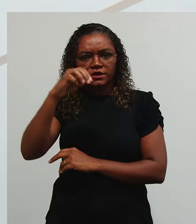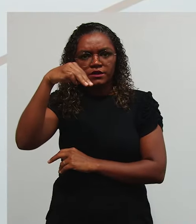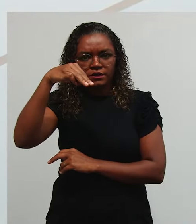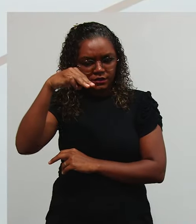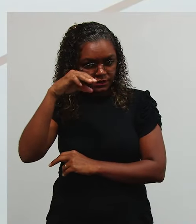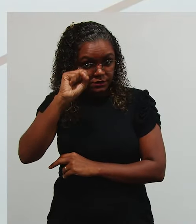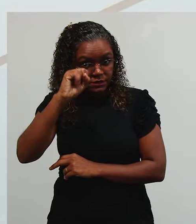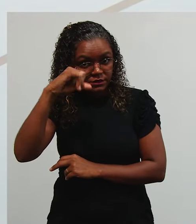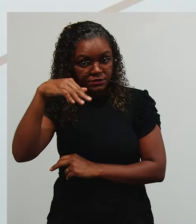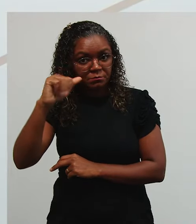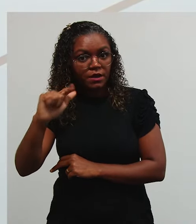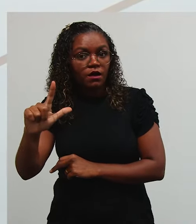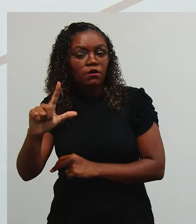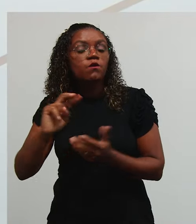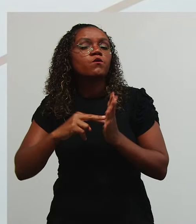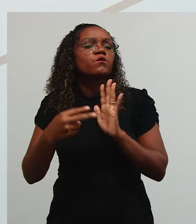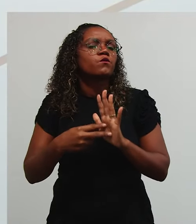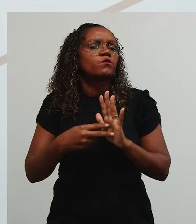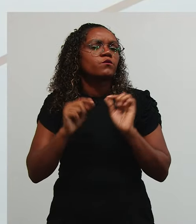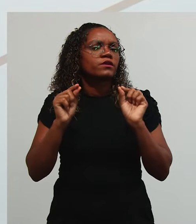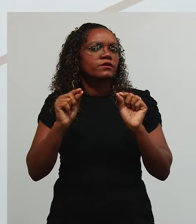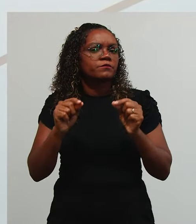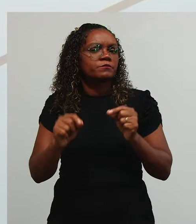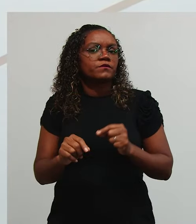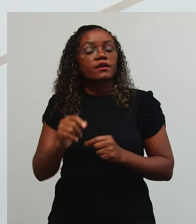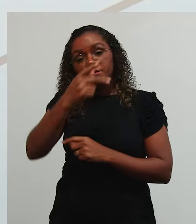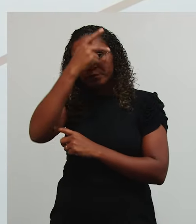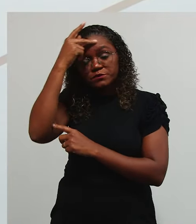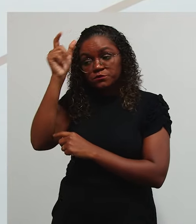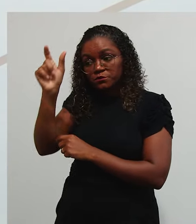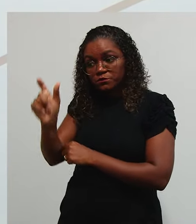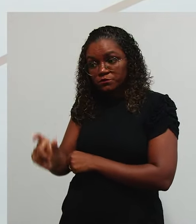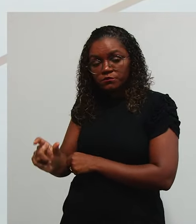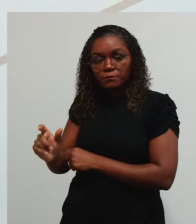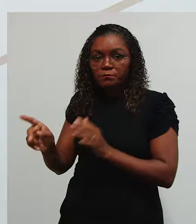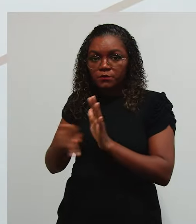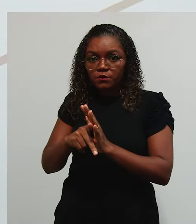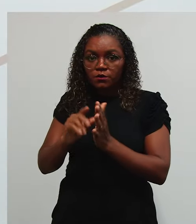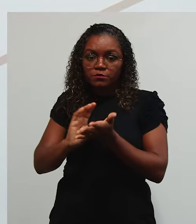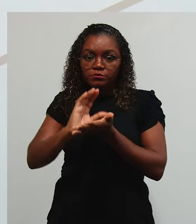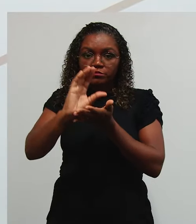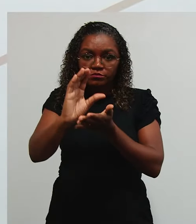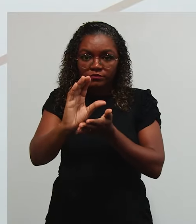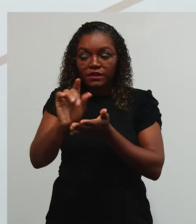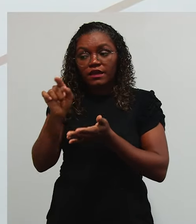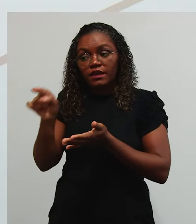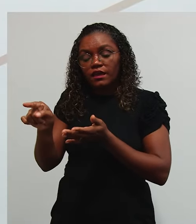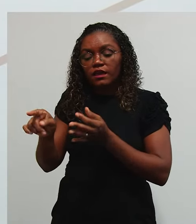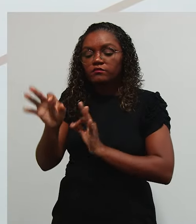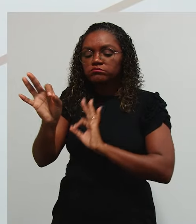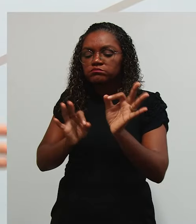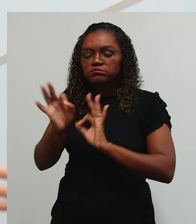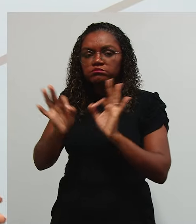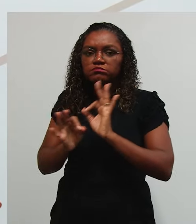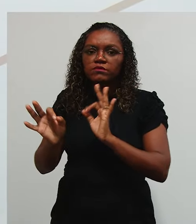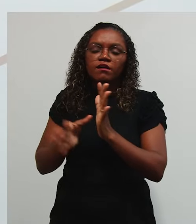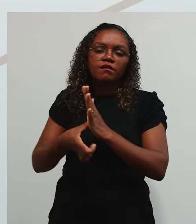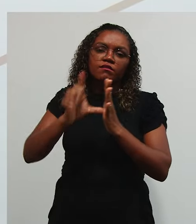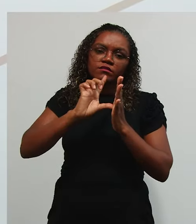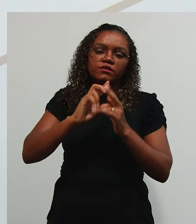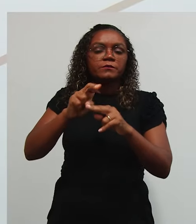oportunidade pro contribuinte se organizar né Na hora de pagar ali o tributo então Eh ela deve ser